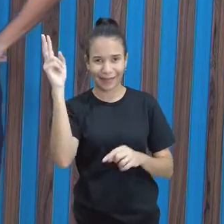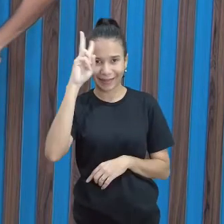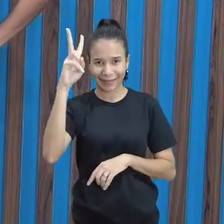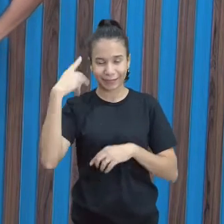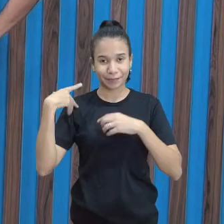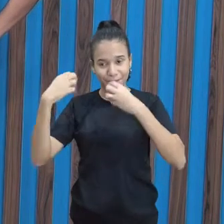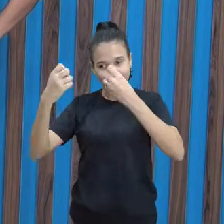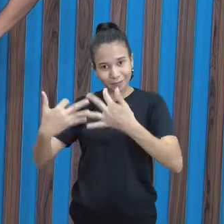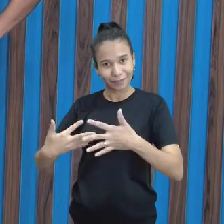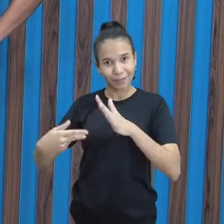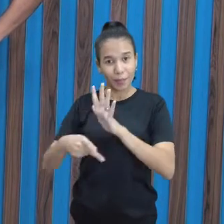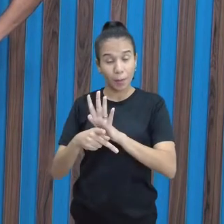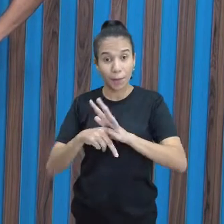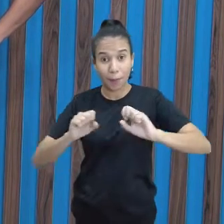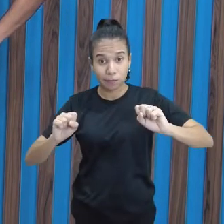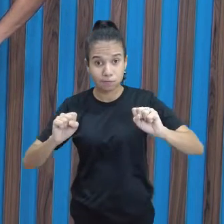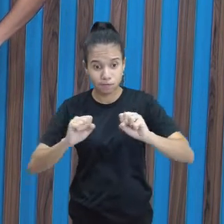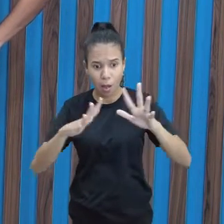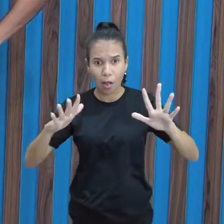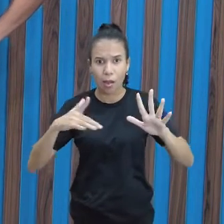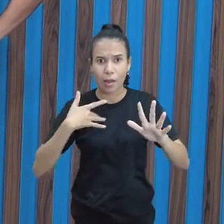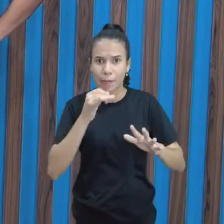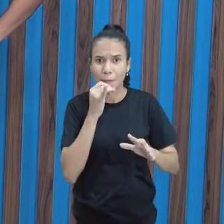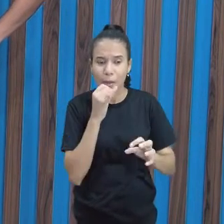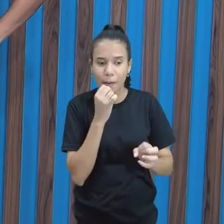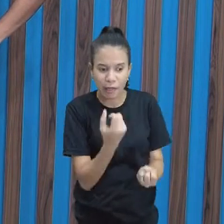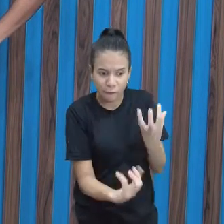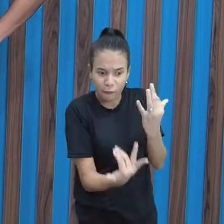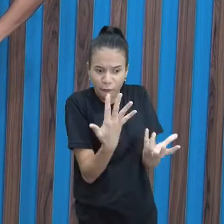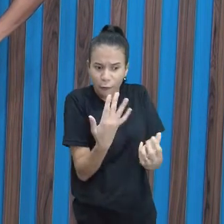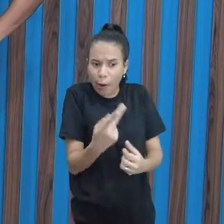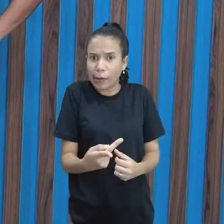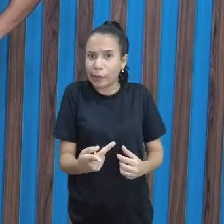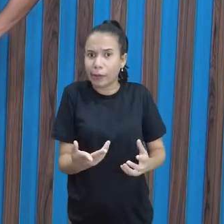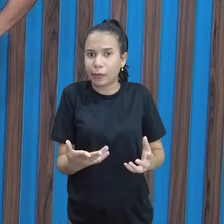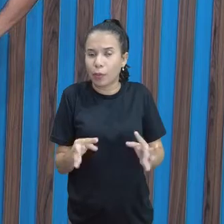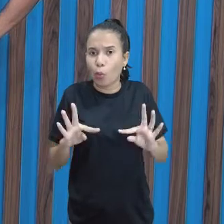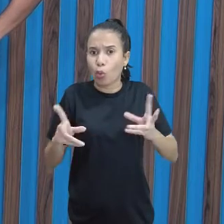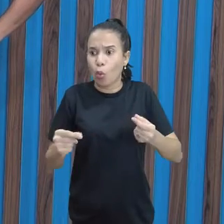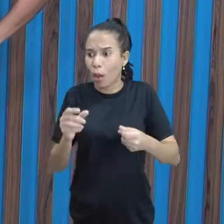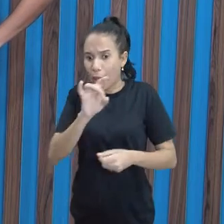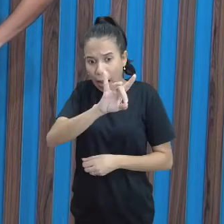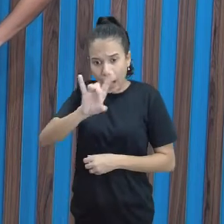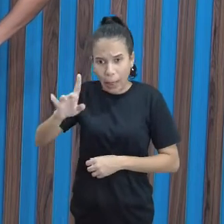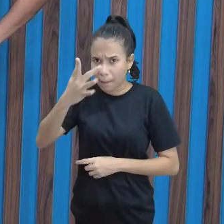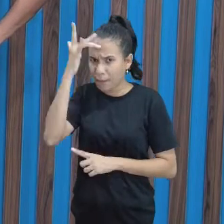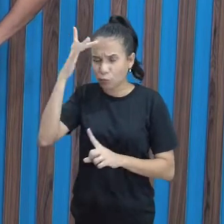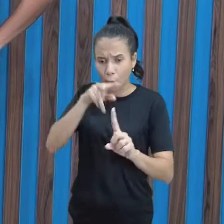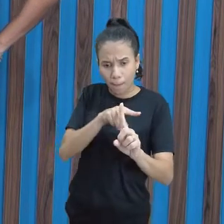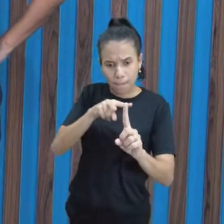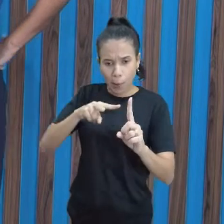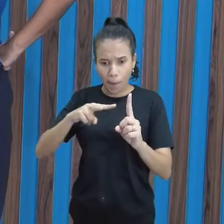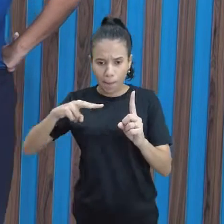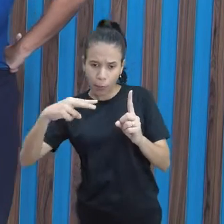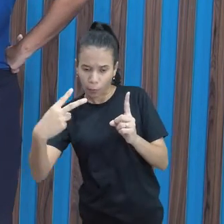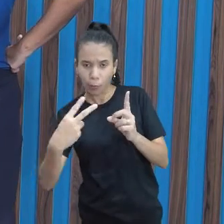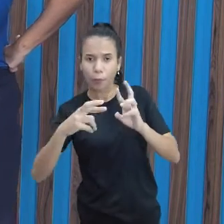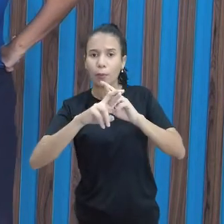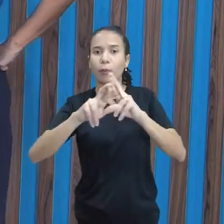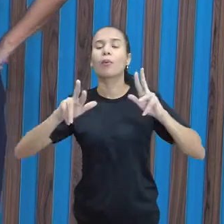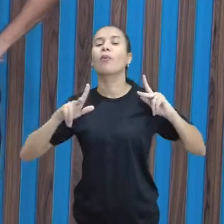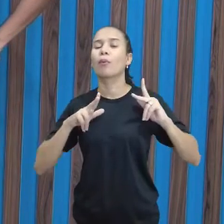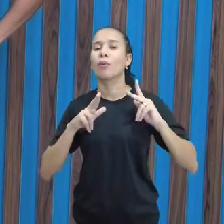falei do caso catastrófico de se por acaso pegasse fogo aqui no estúdio? Que todos nós teríamos uma memória diferente, um relato